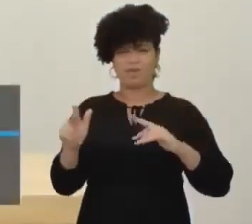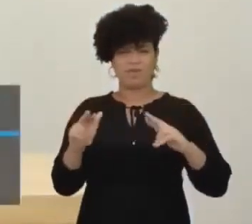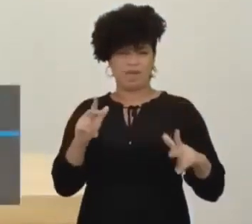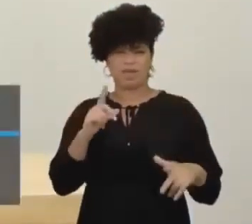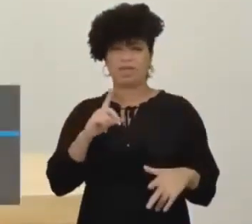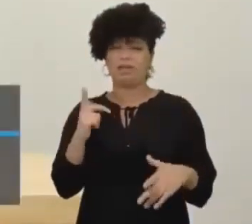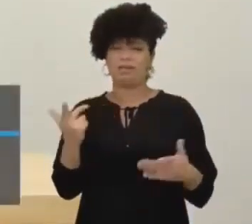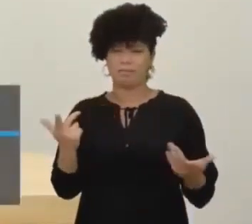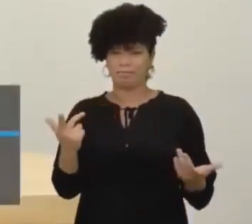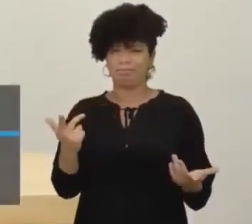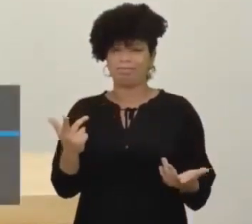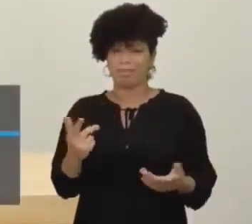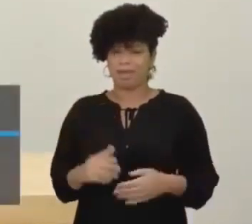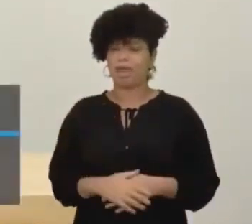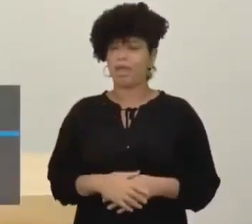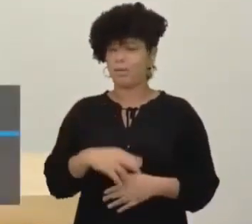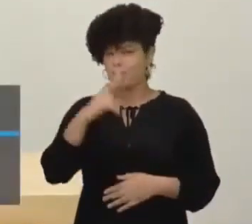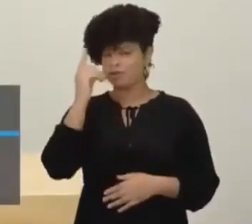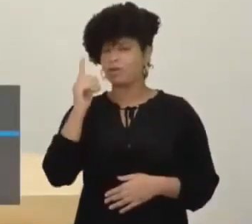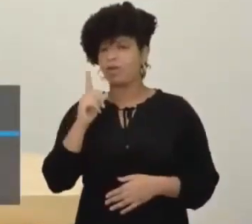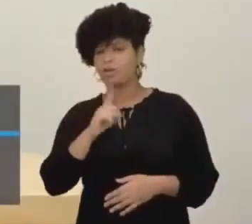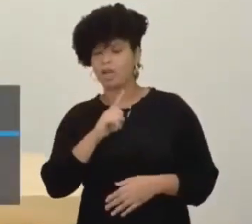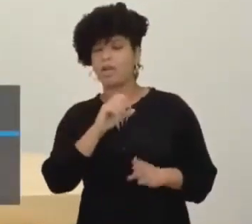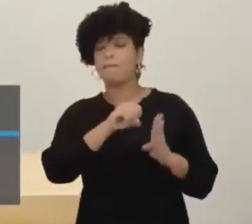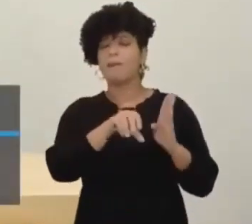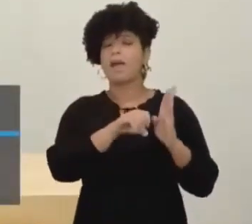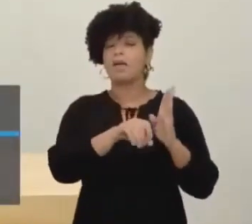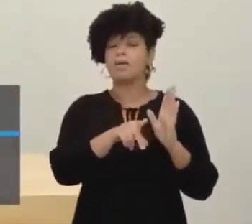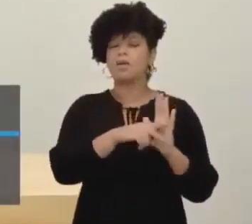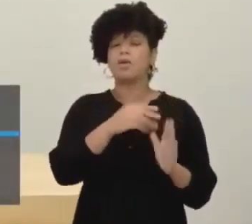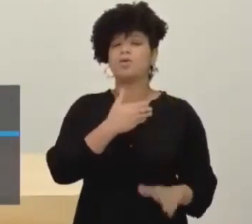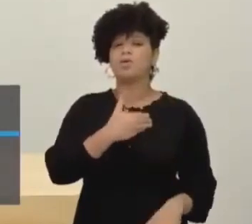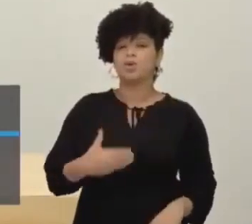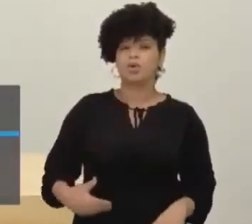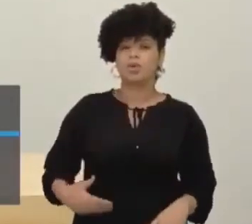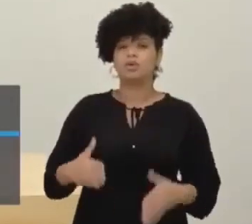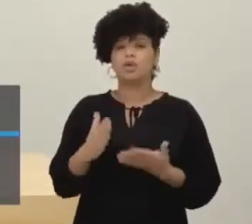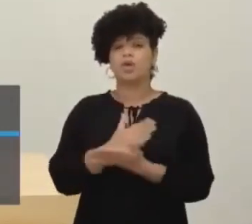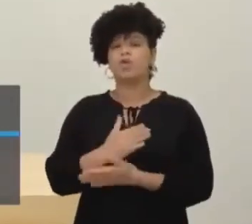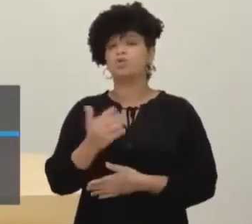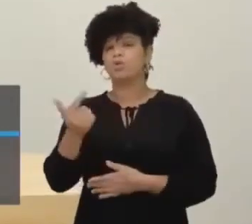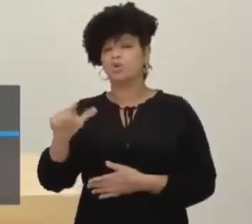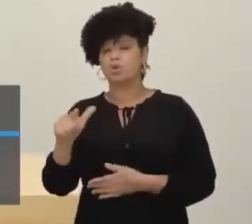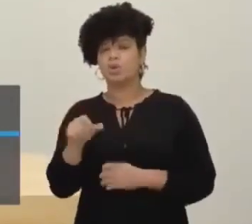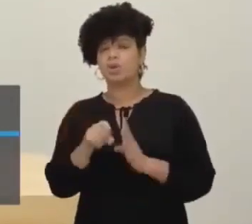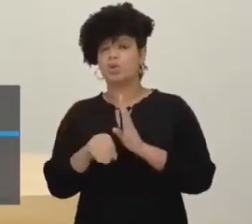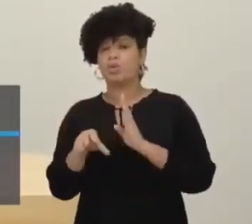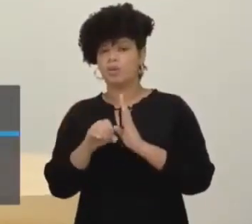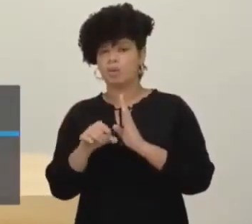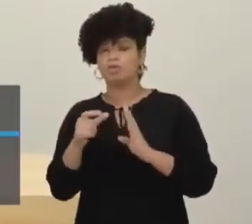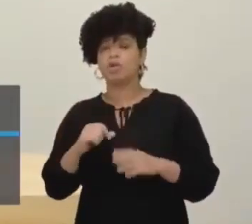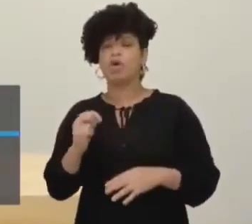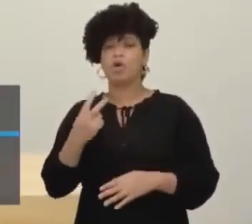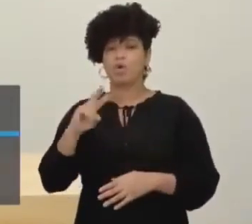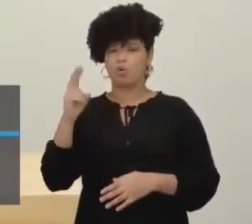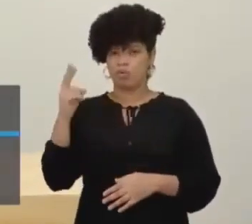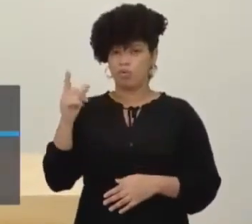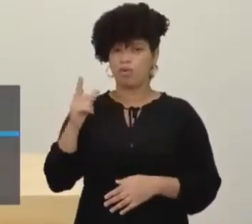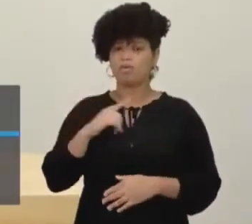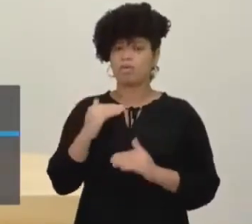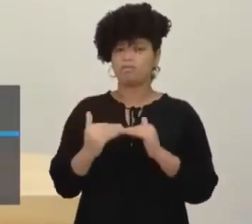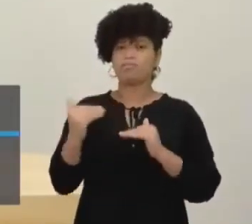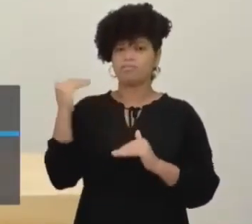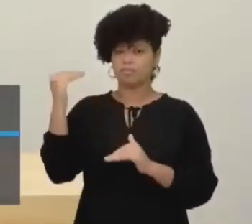aí em relação né quem recebe benefícios do governo e para quem logicamente não recebe tem um valor